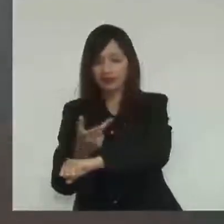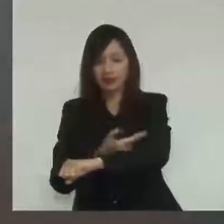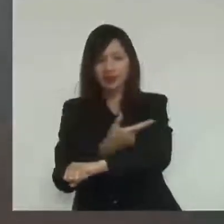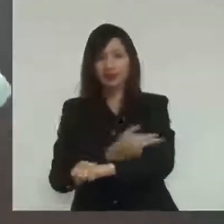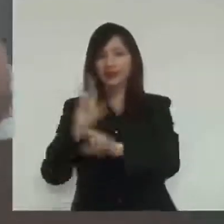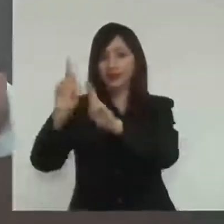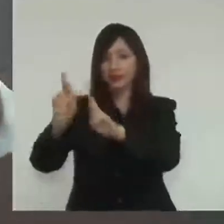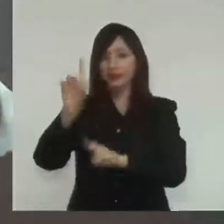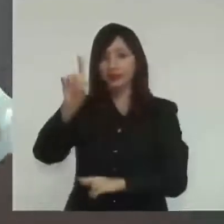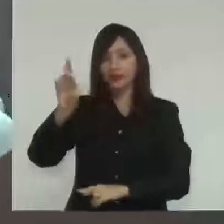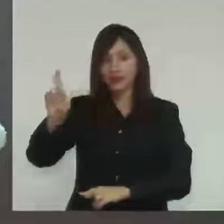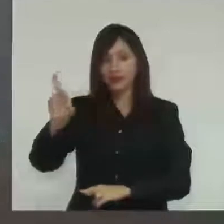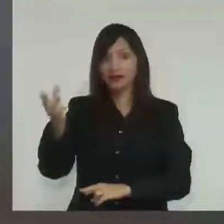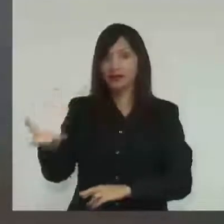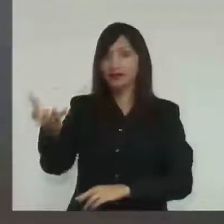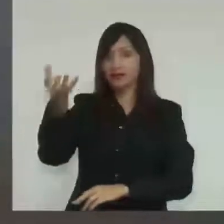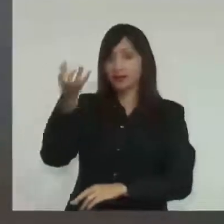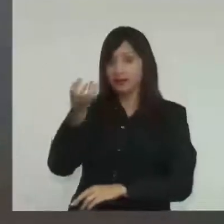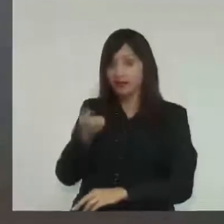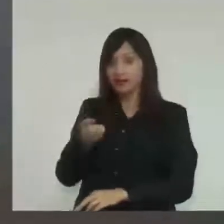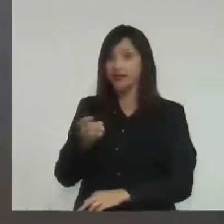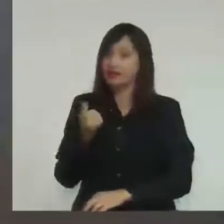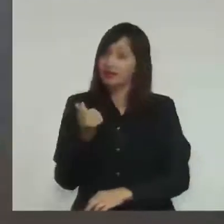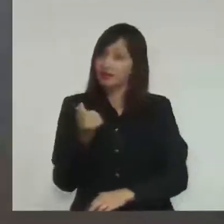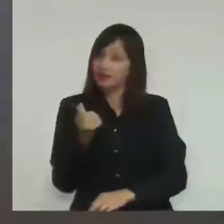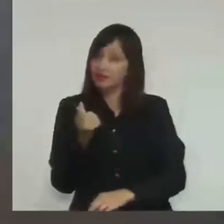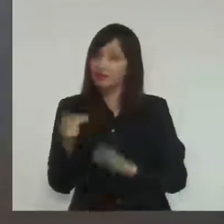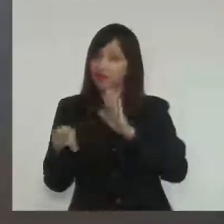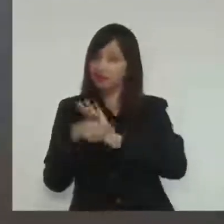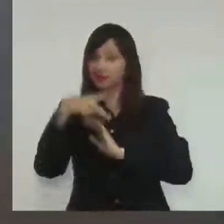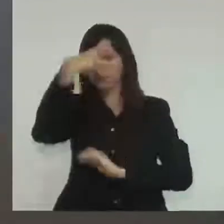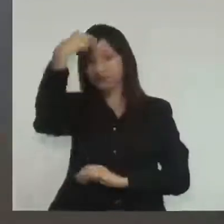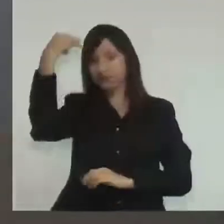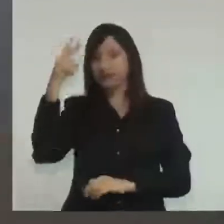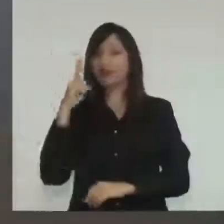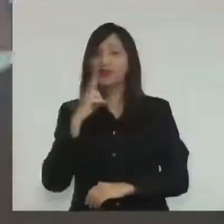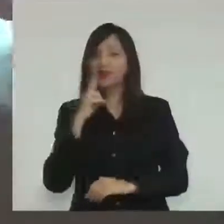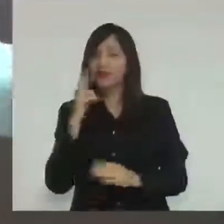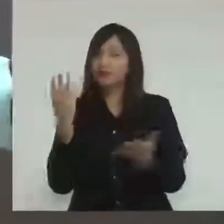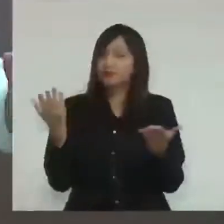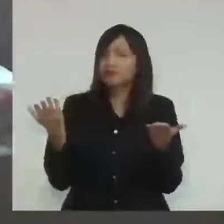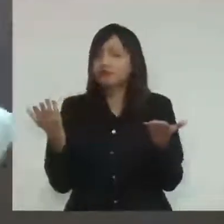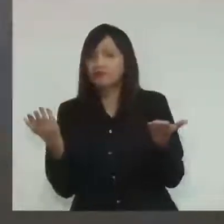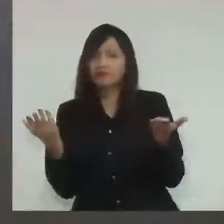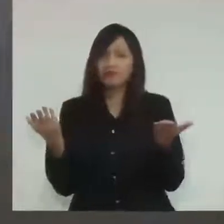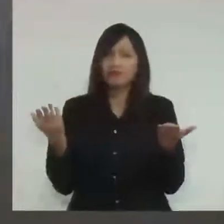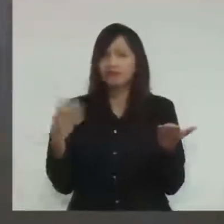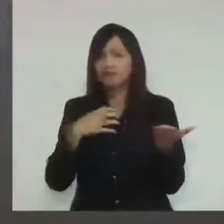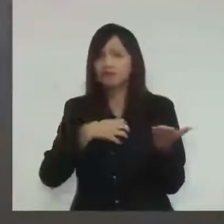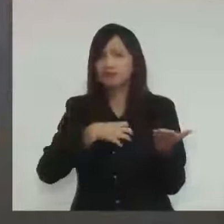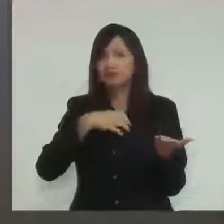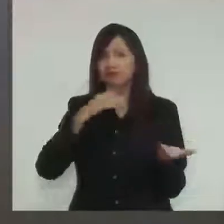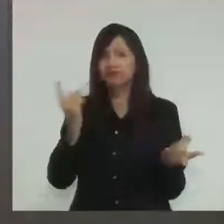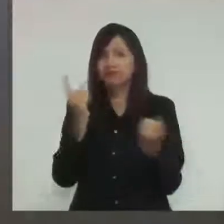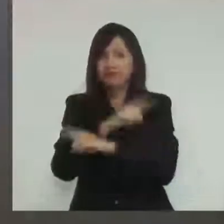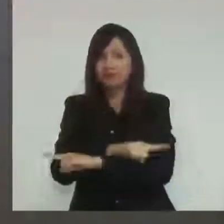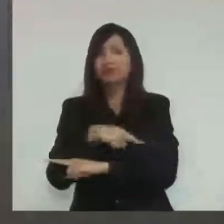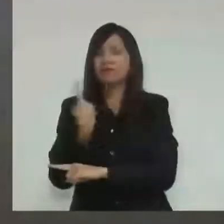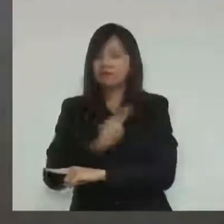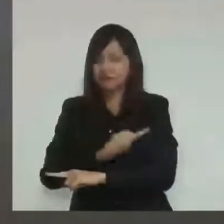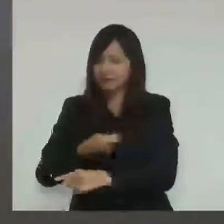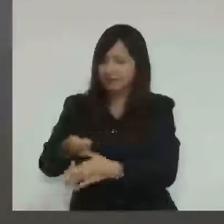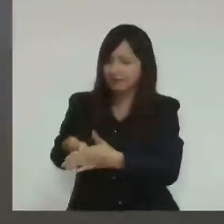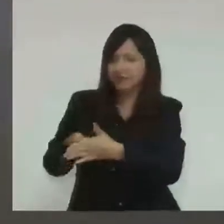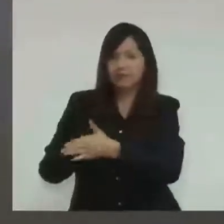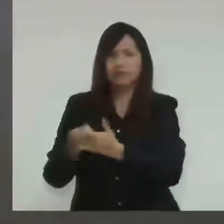DR. Para receber o cascaio, é a prefeitura de Vinhedo. Então, isso não faz sentido, né? Continuaremos cobrando